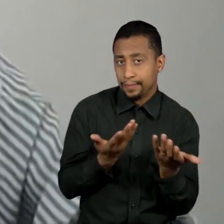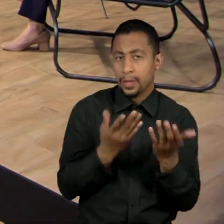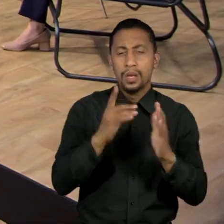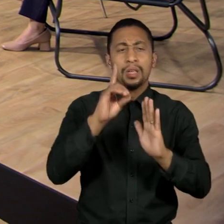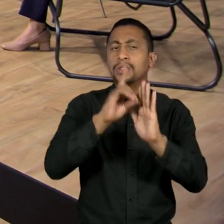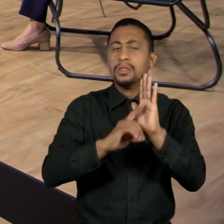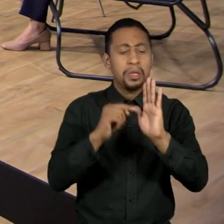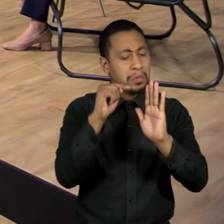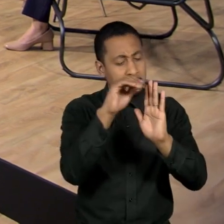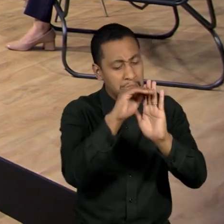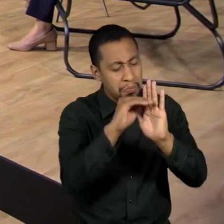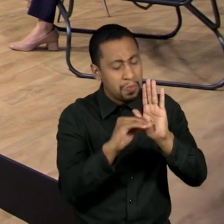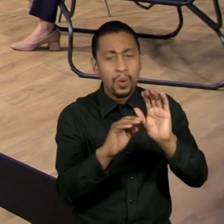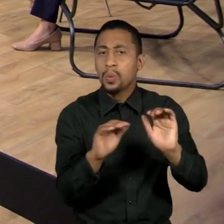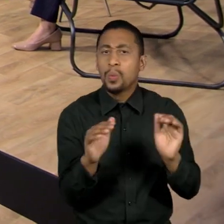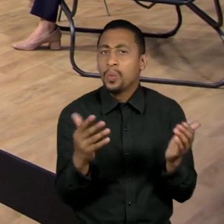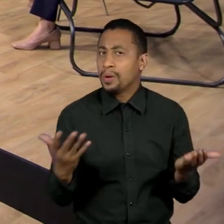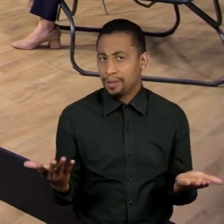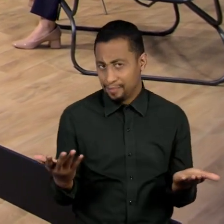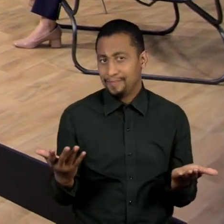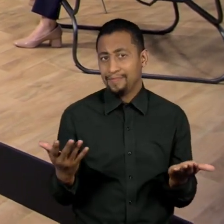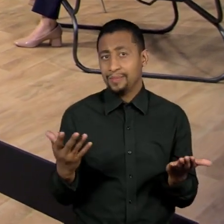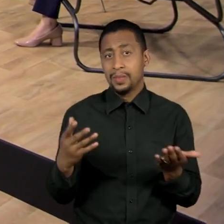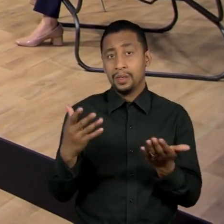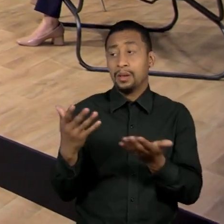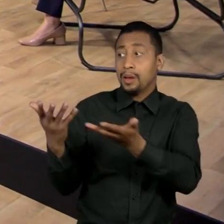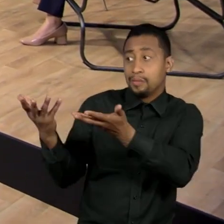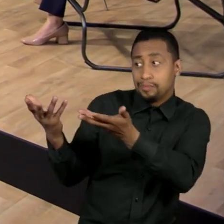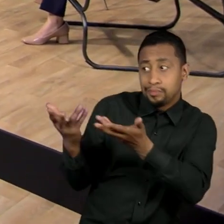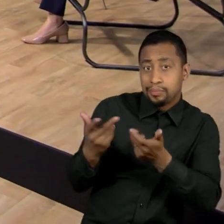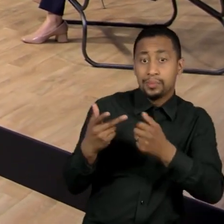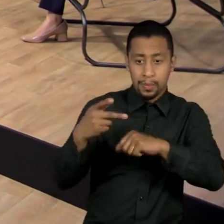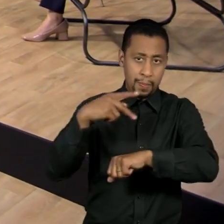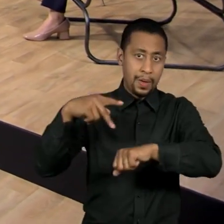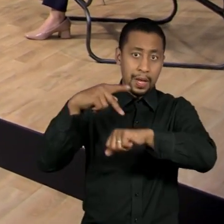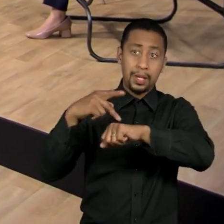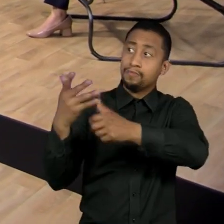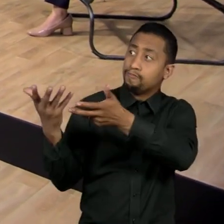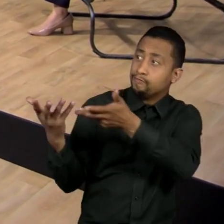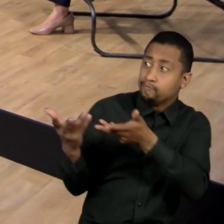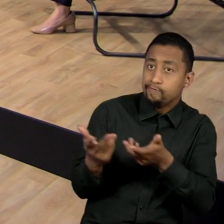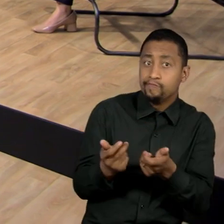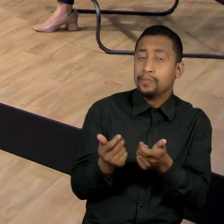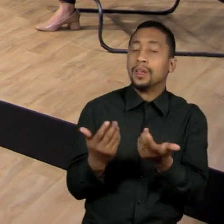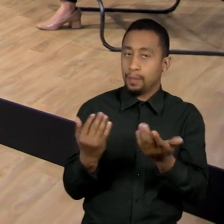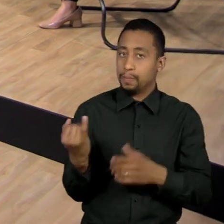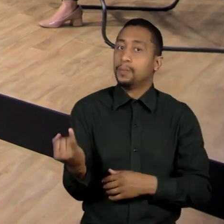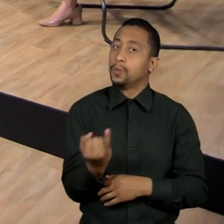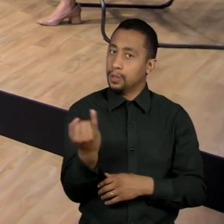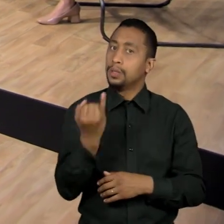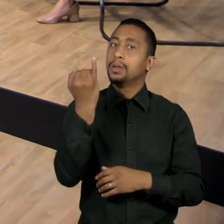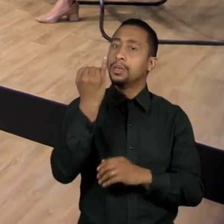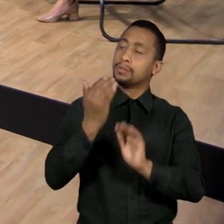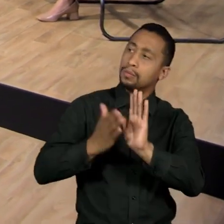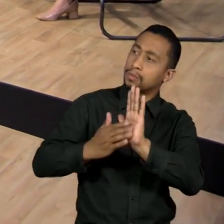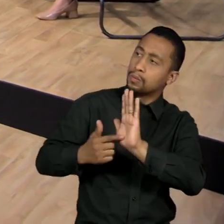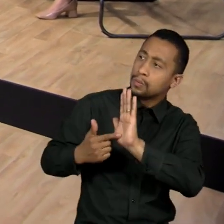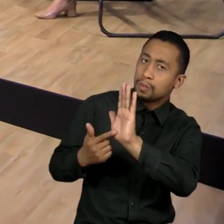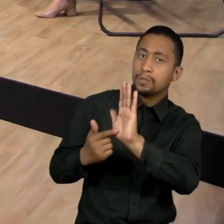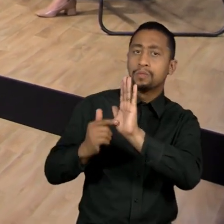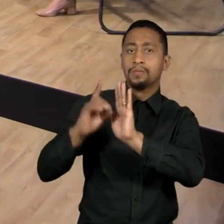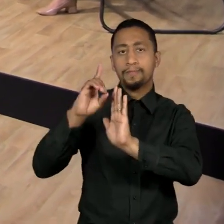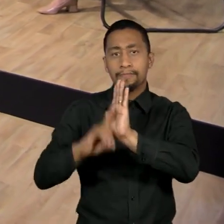nosso preparo para receber os refugiados. Depois do caminho, que já é bem difícil, como a gente comentou, a